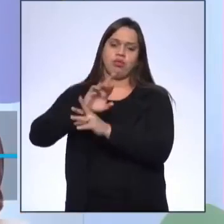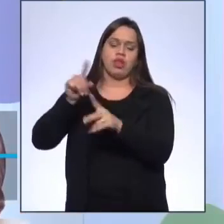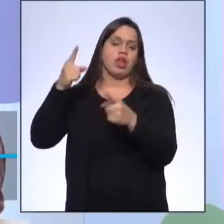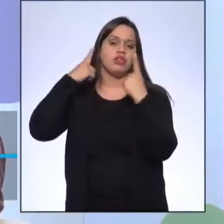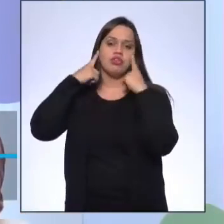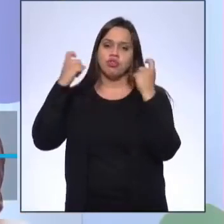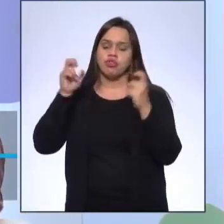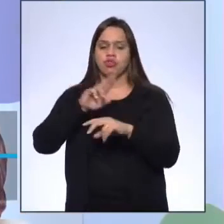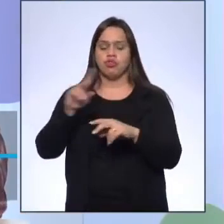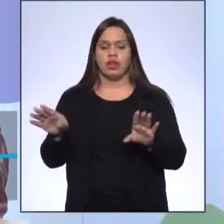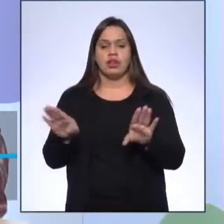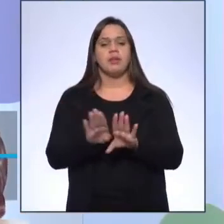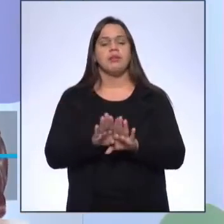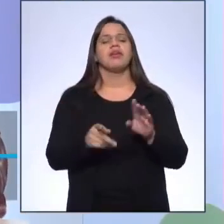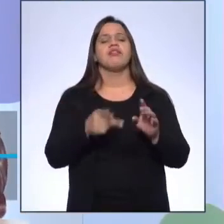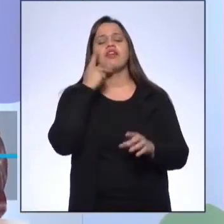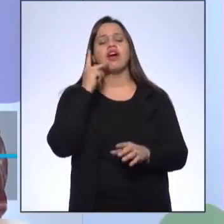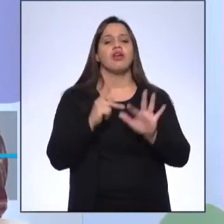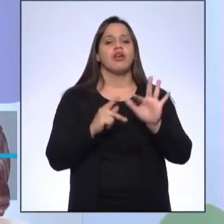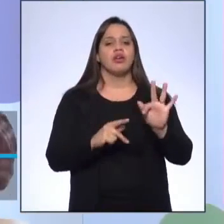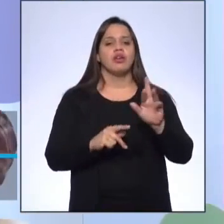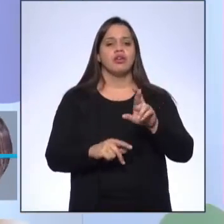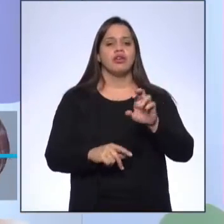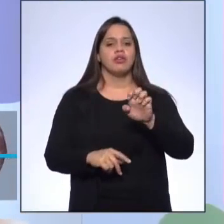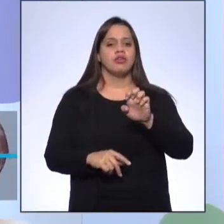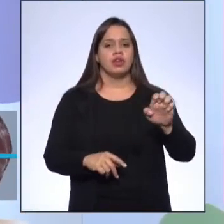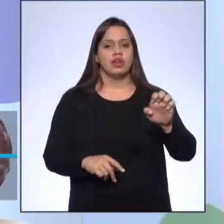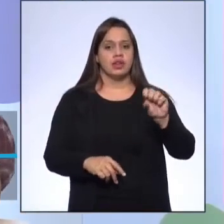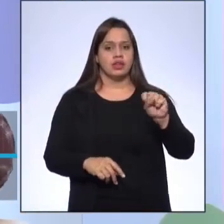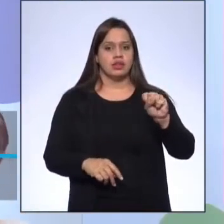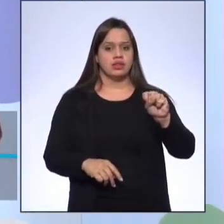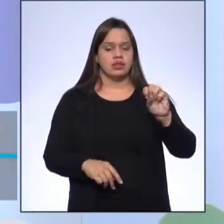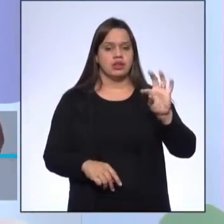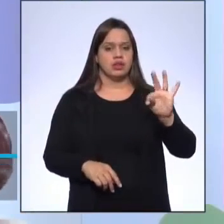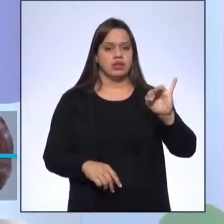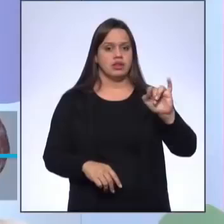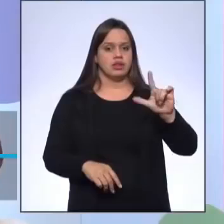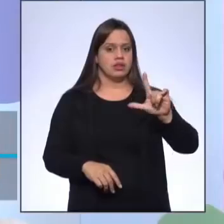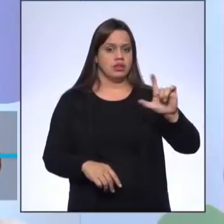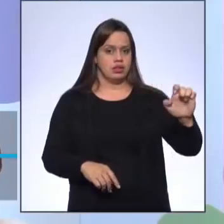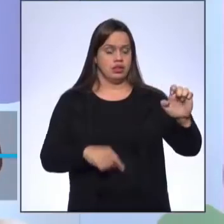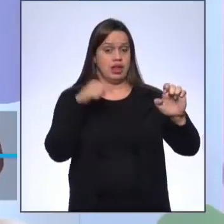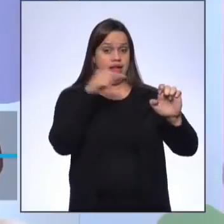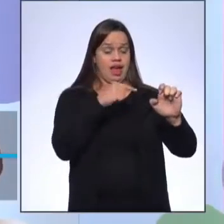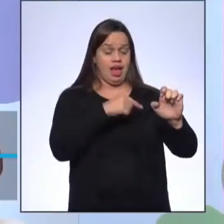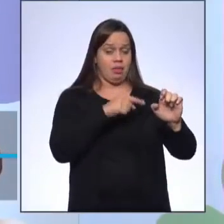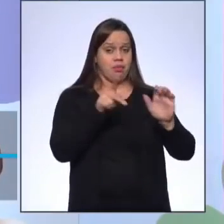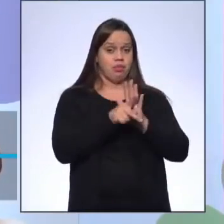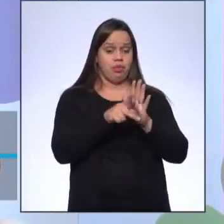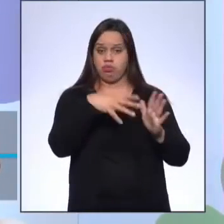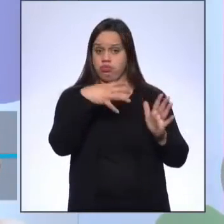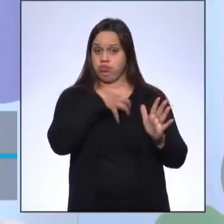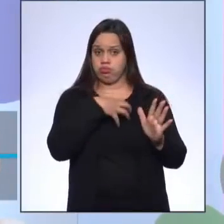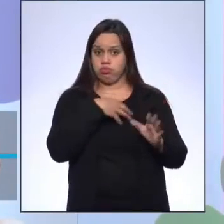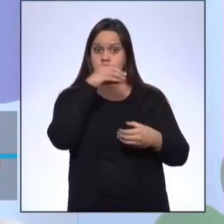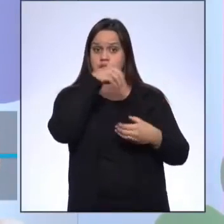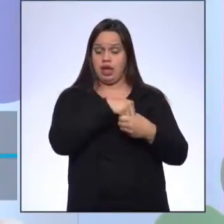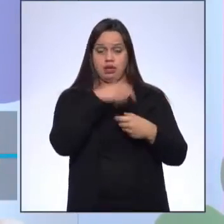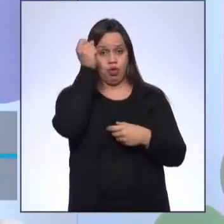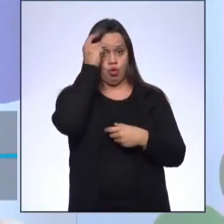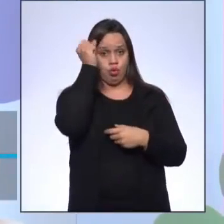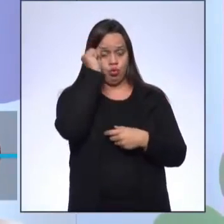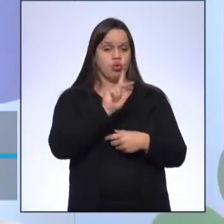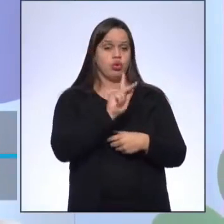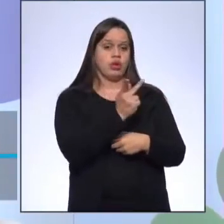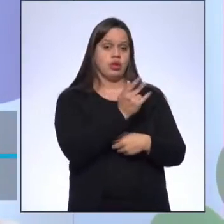freestyle que vocês perguntaram, né? Então, gente, freestyle, ele é um estilo dentro da cultura do hip-hop, tá? Quando você está